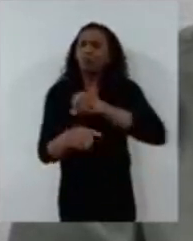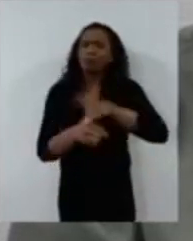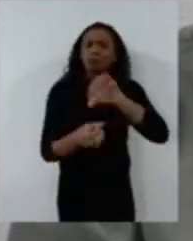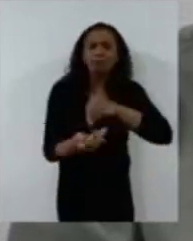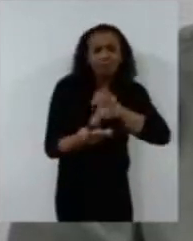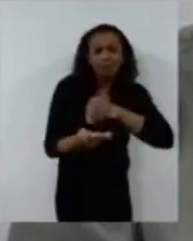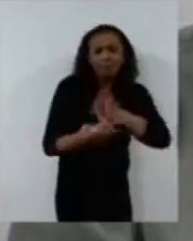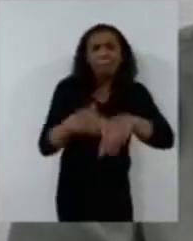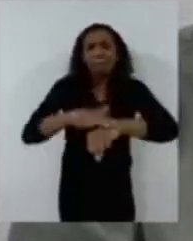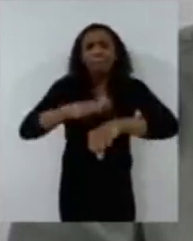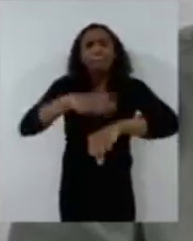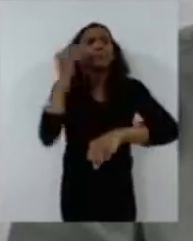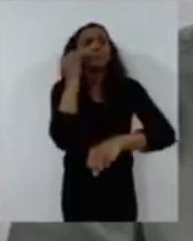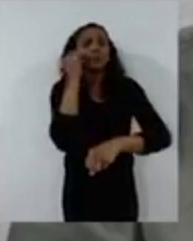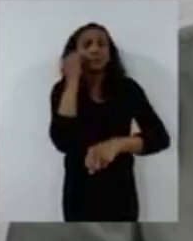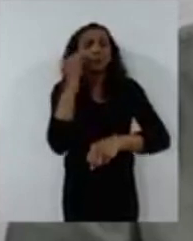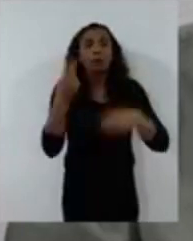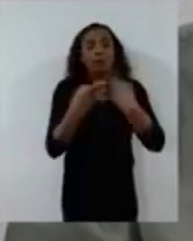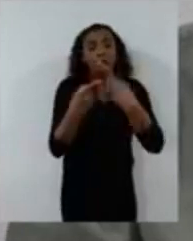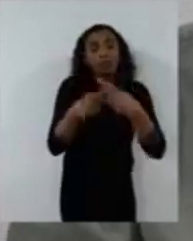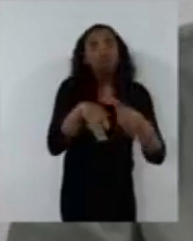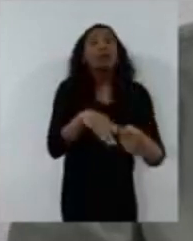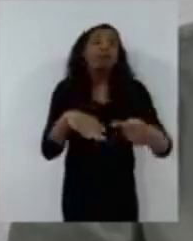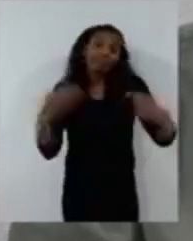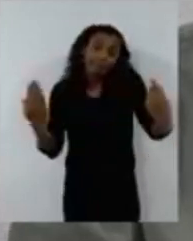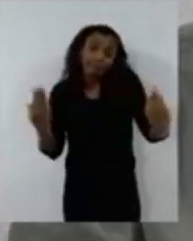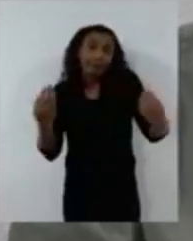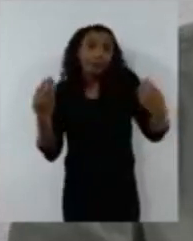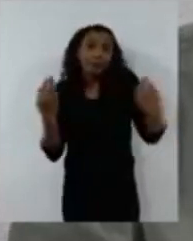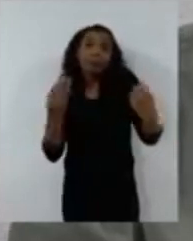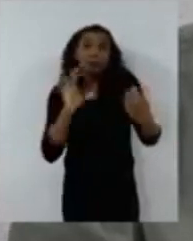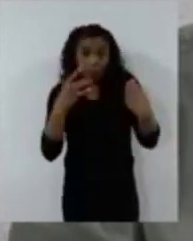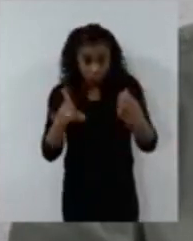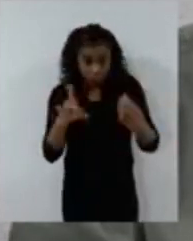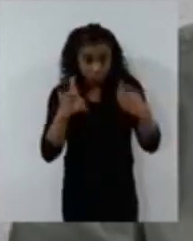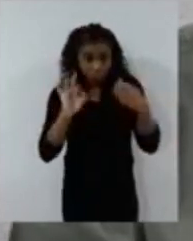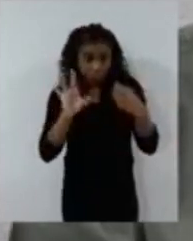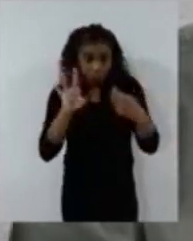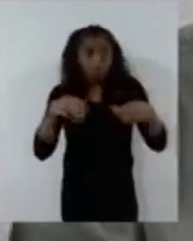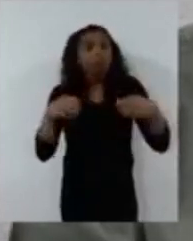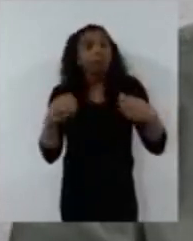de testes, pois só assim teremos